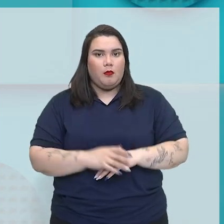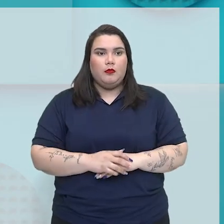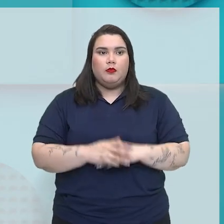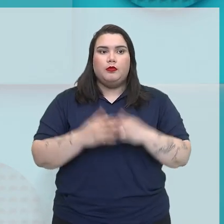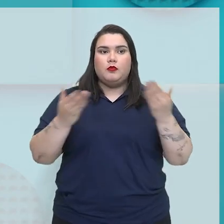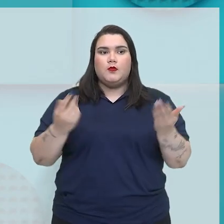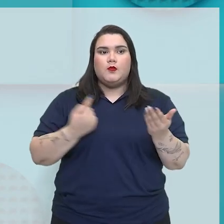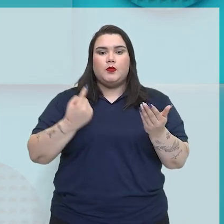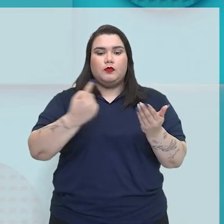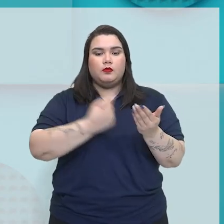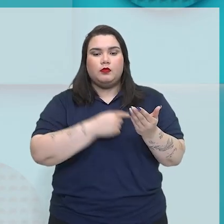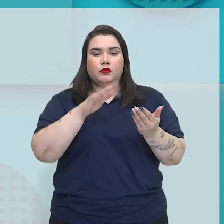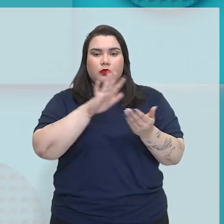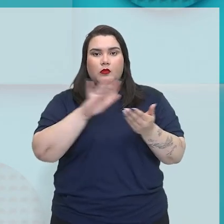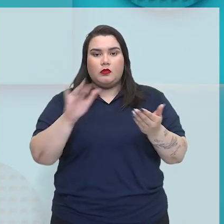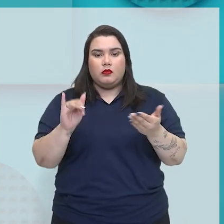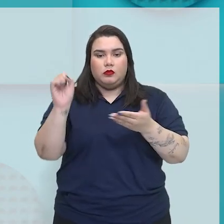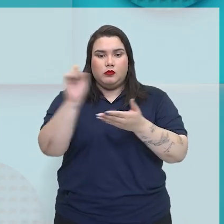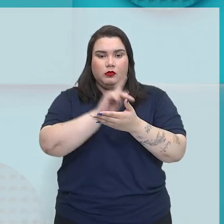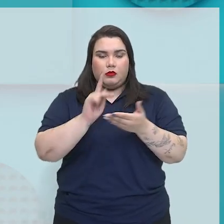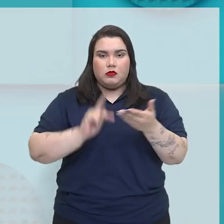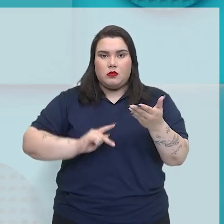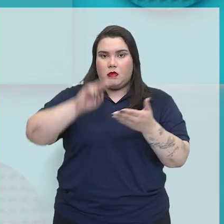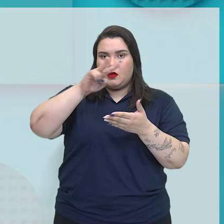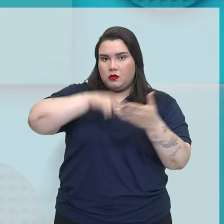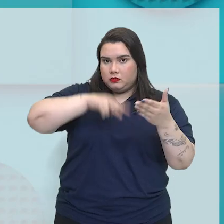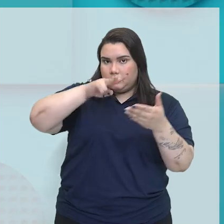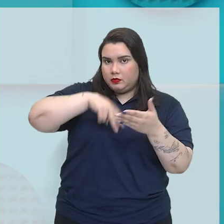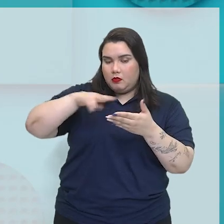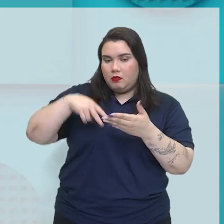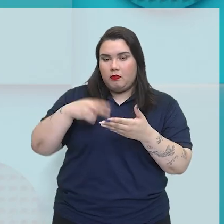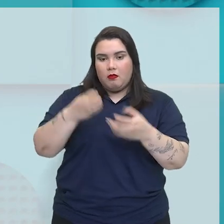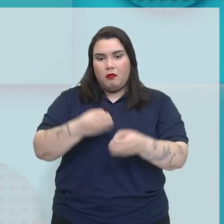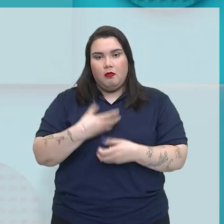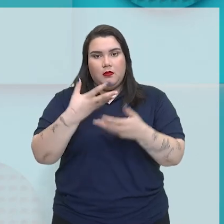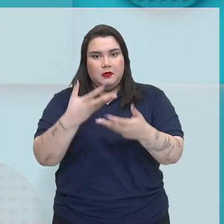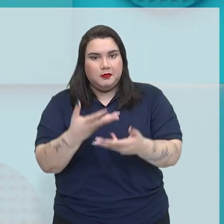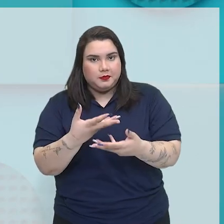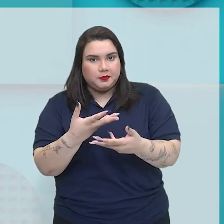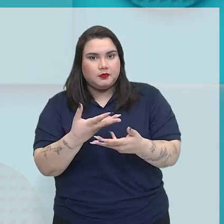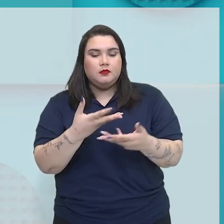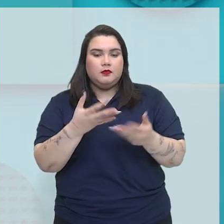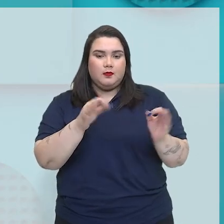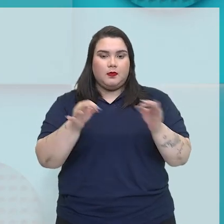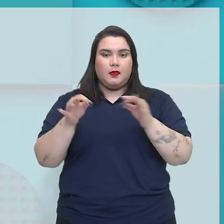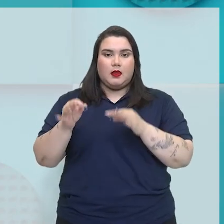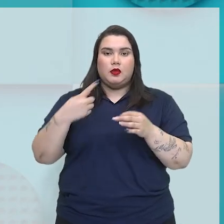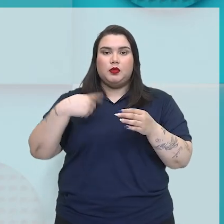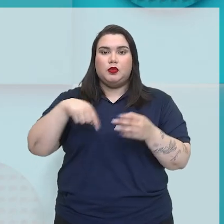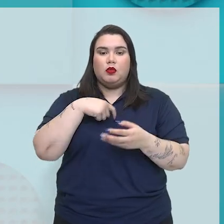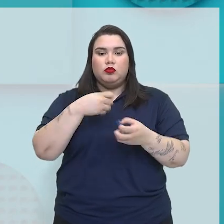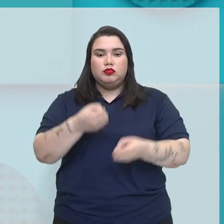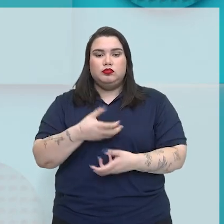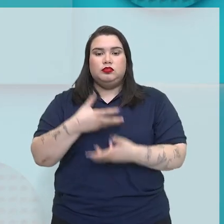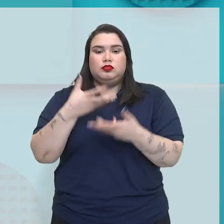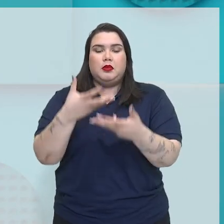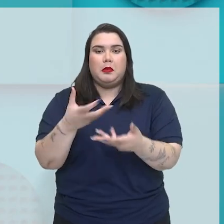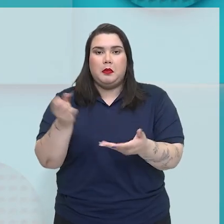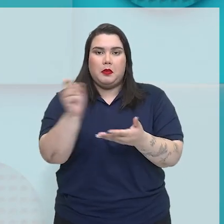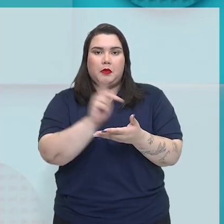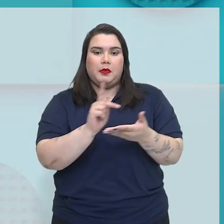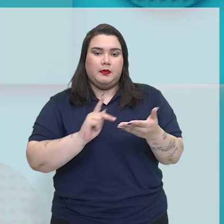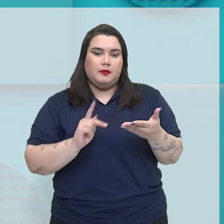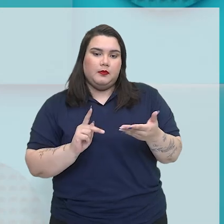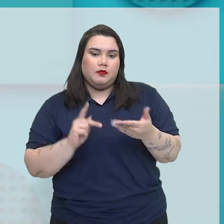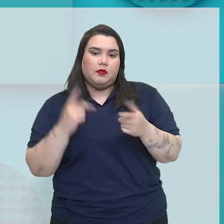nós vamos ler um poema, vamos declamar um poema, porque nós não lemos um poema, nós declamamos um